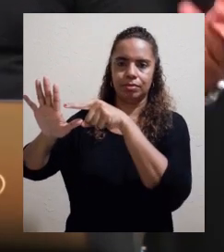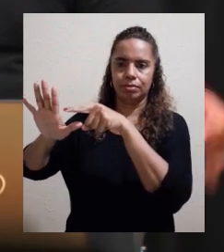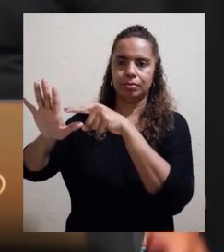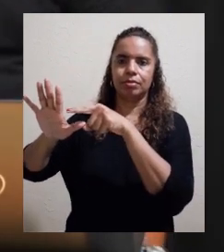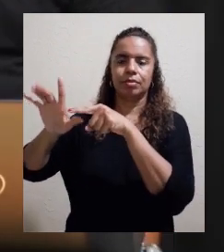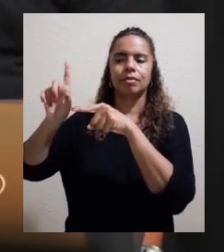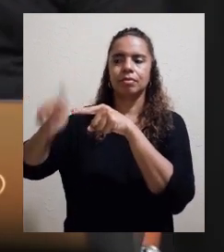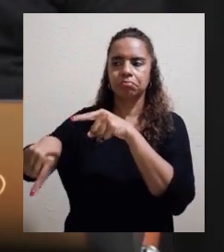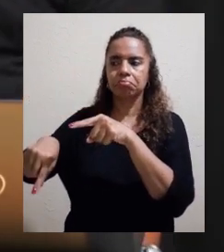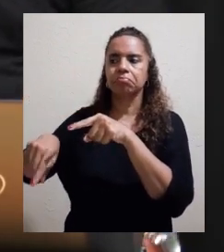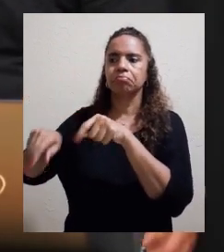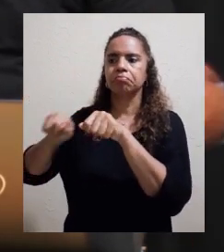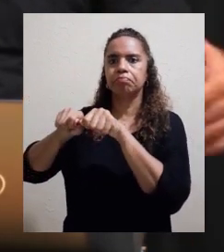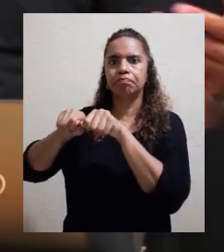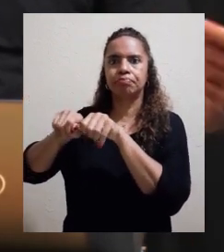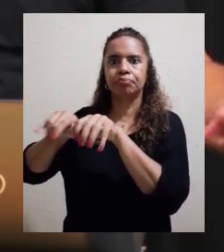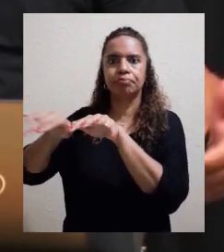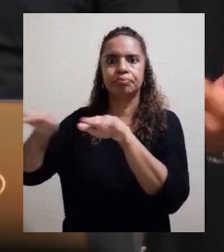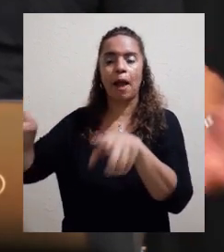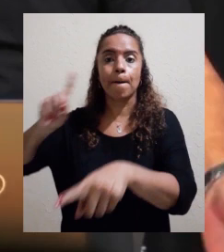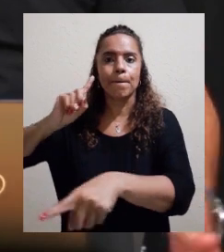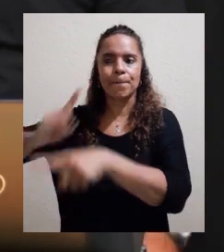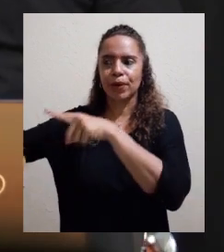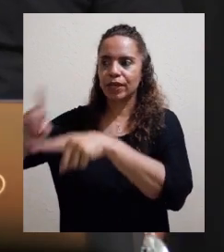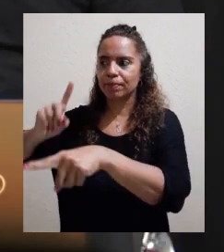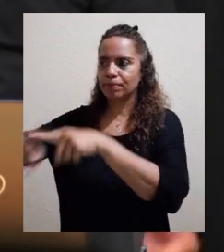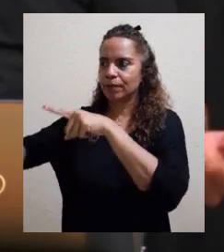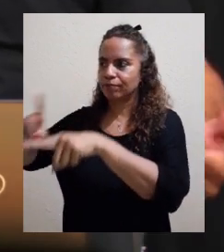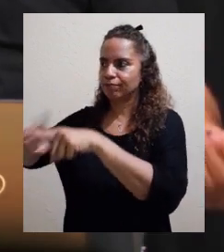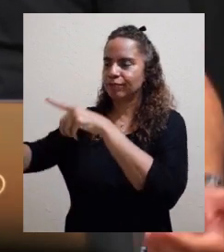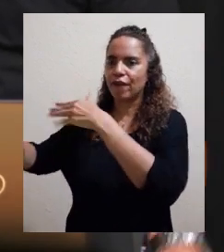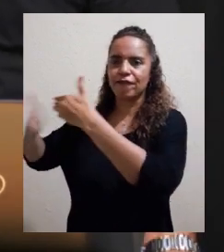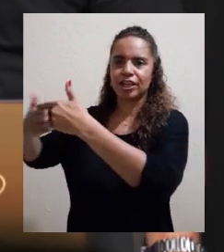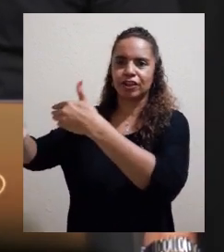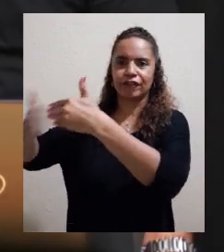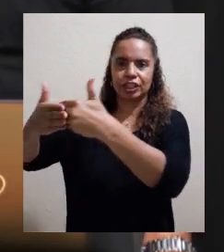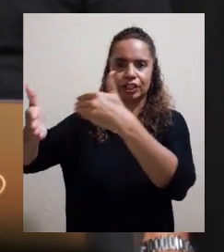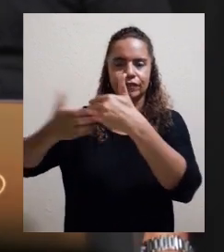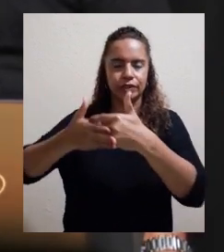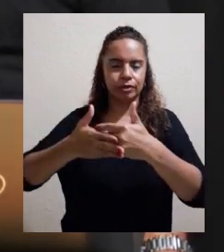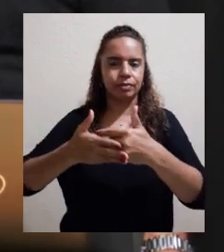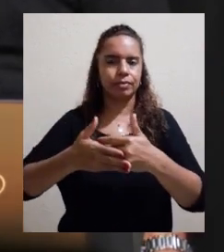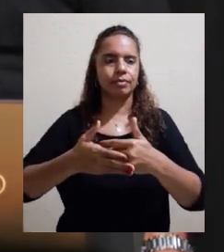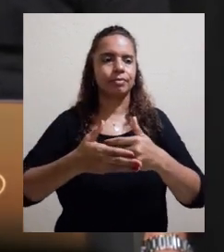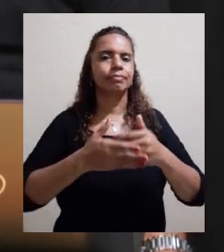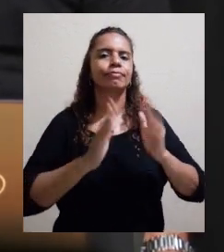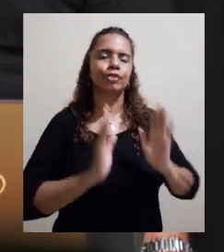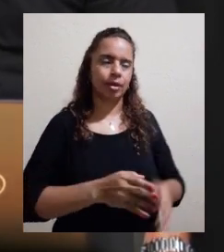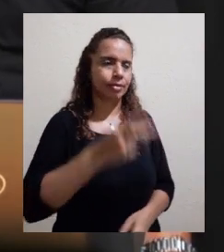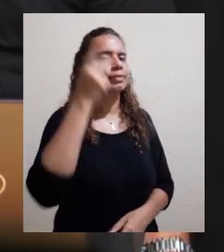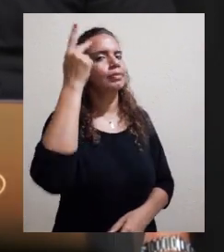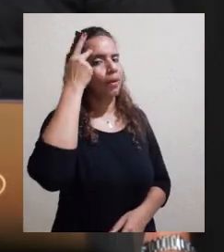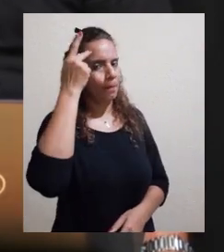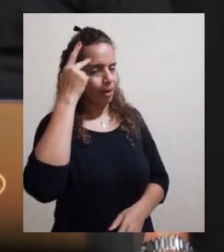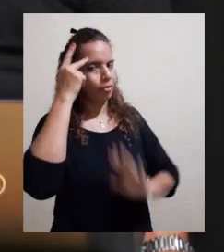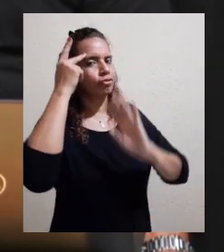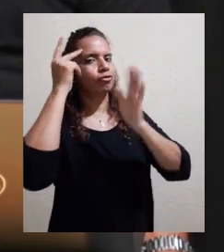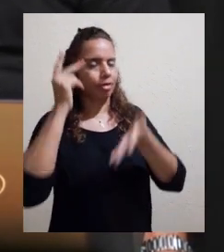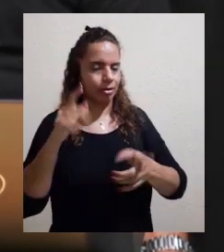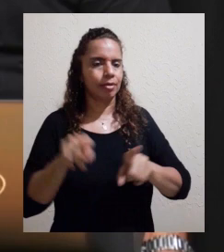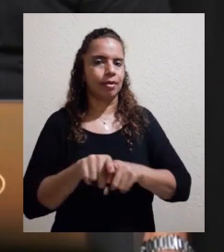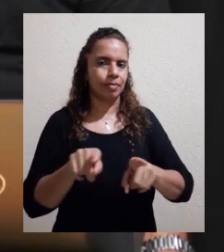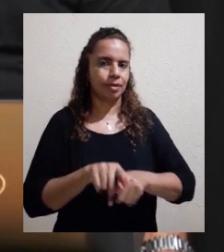considerados de ampla disseminação e estão proibidos. Aqui a gente ainda não tem isso, né? Em São Paulo já. Em São Paulo já,